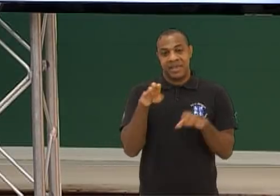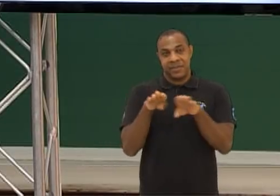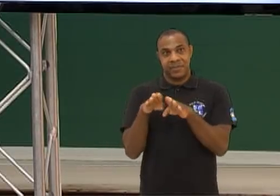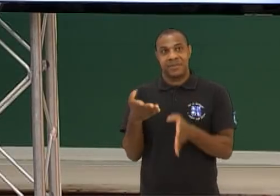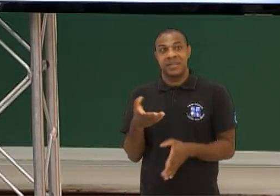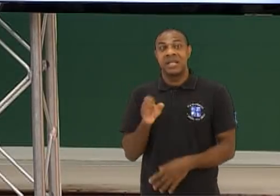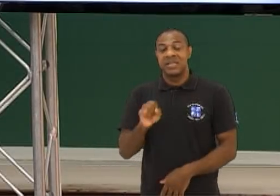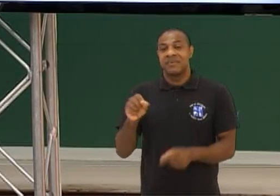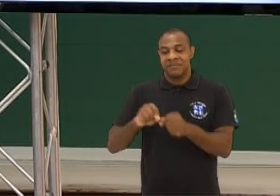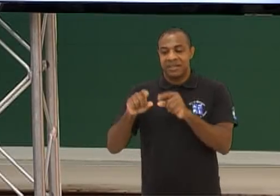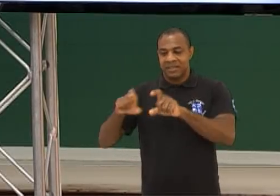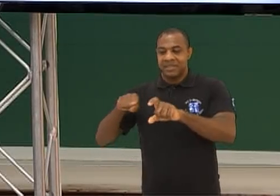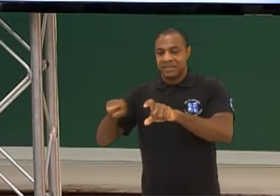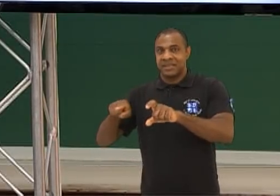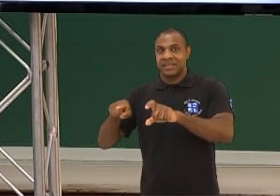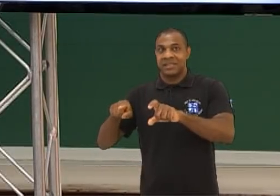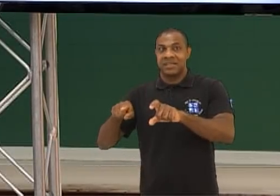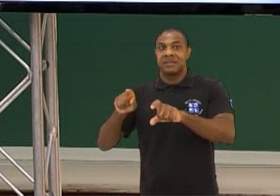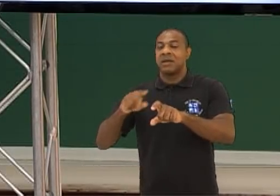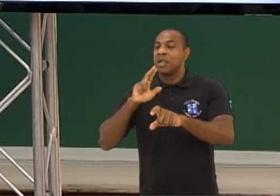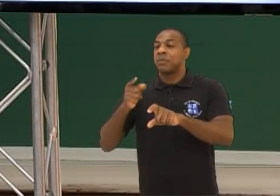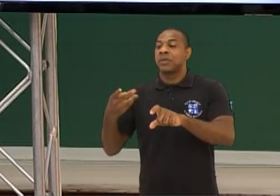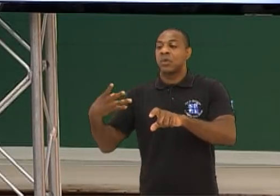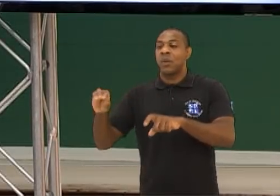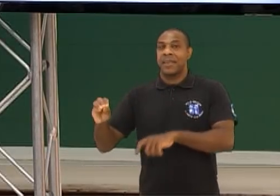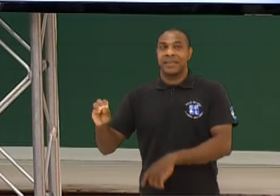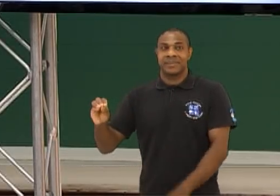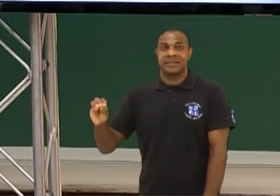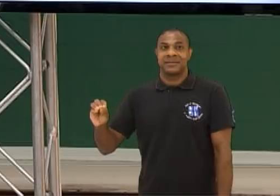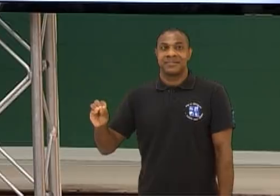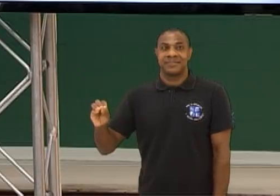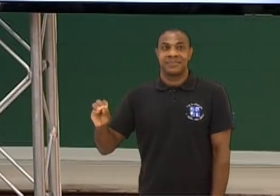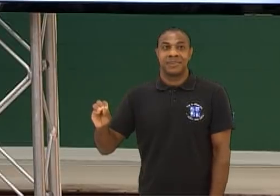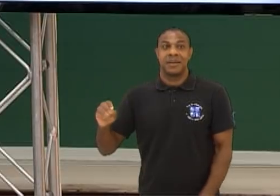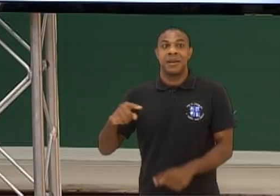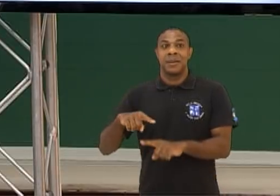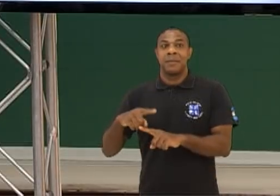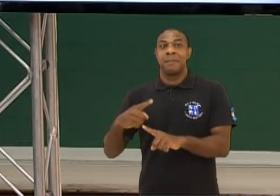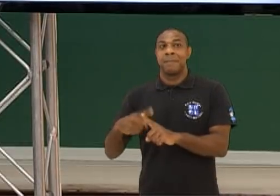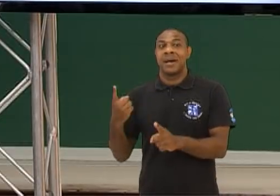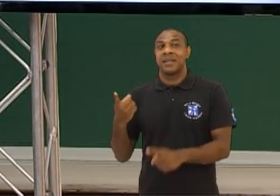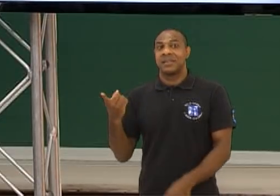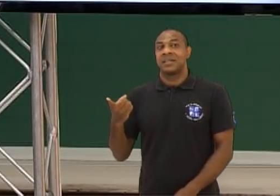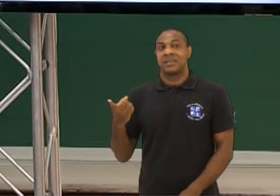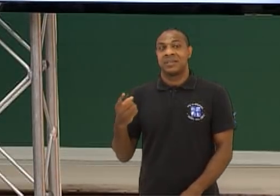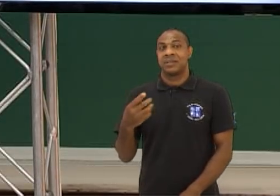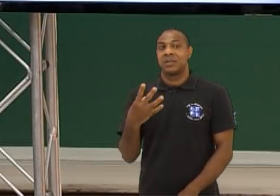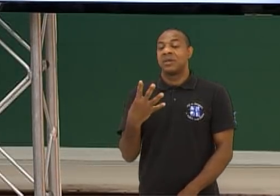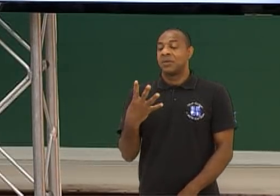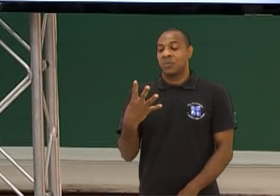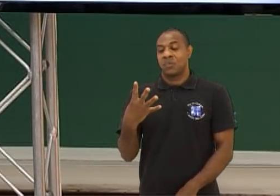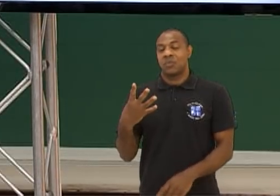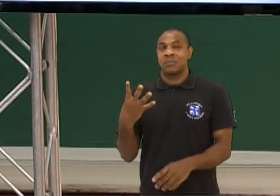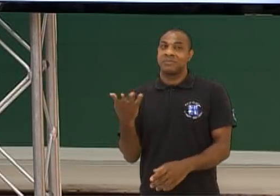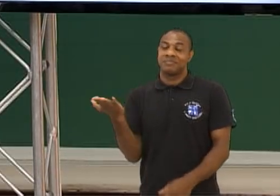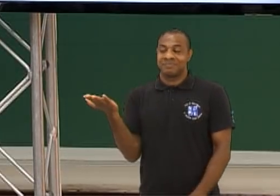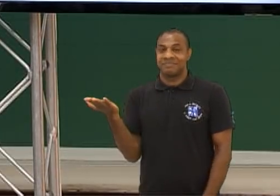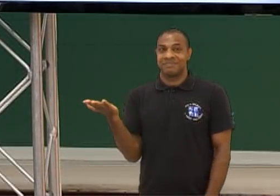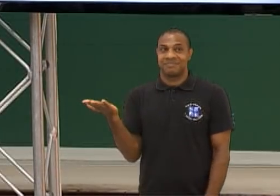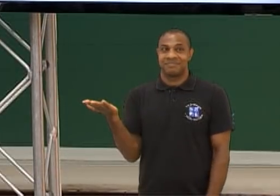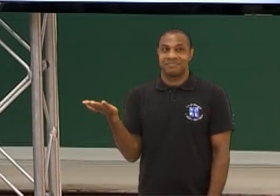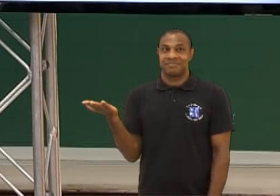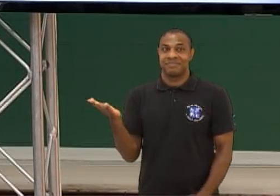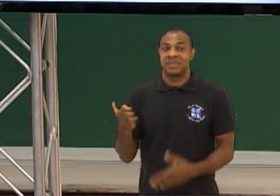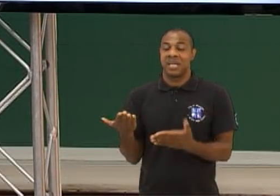dá 40, porque dá 32 mais 8, 40. Só que, e 4 vezes 10 também é 40. Então, 40 é igual a 40. Então, elas